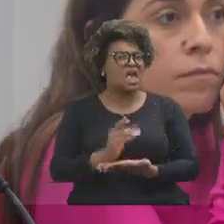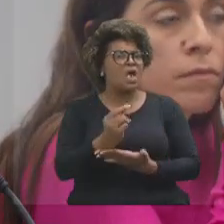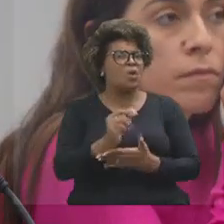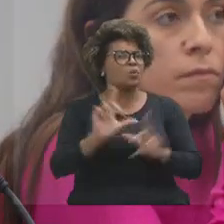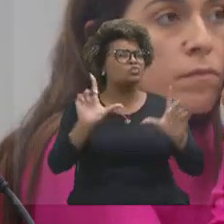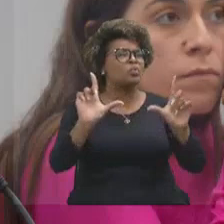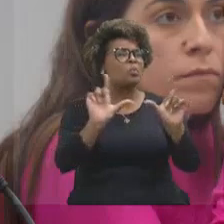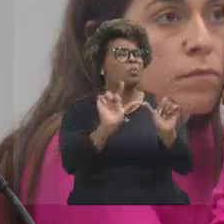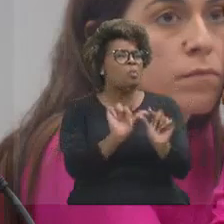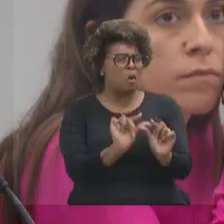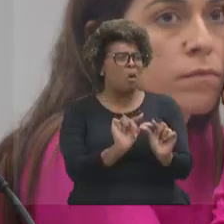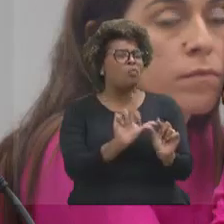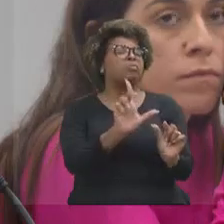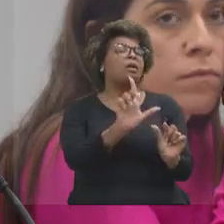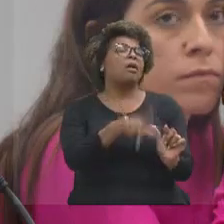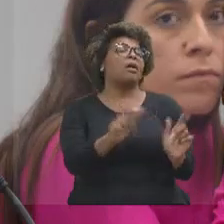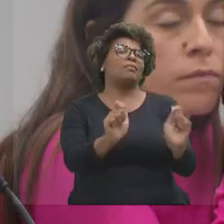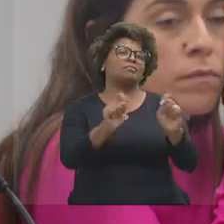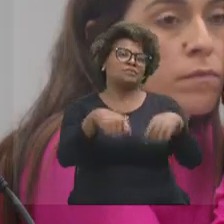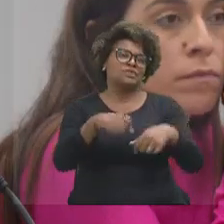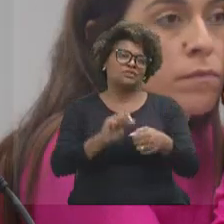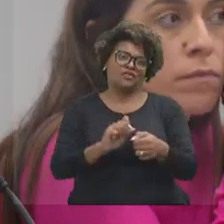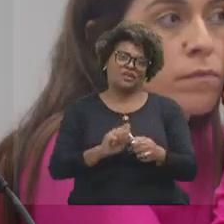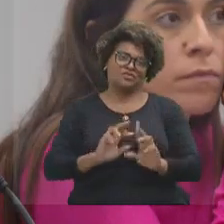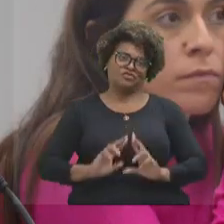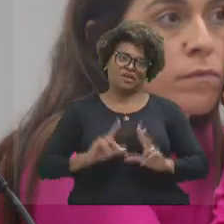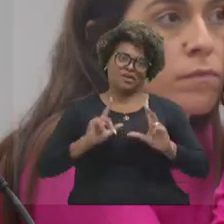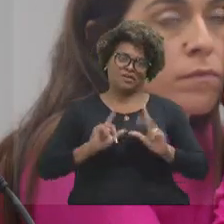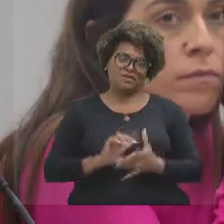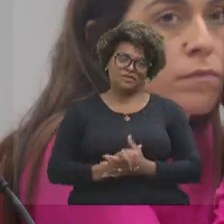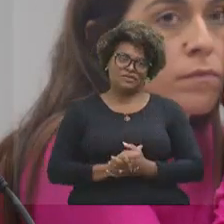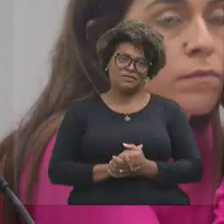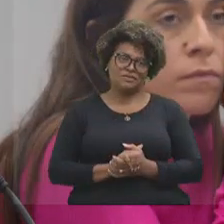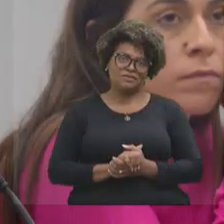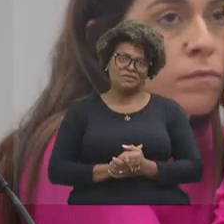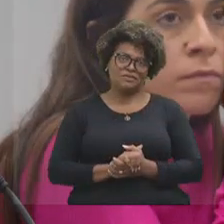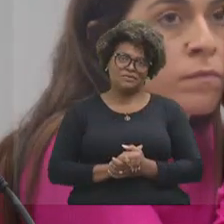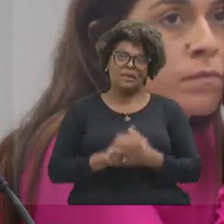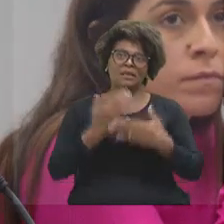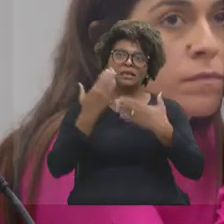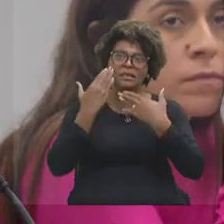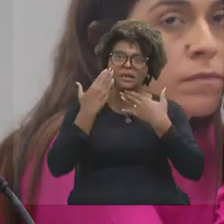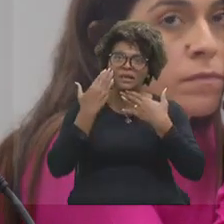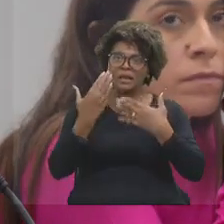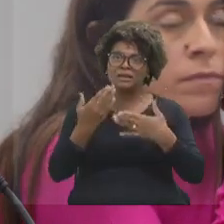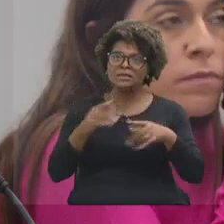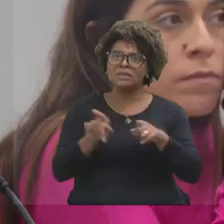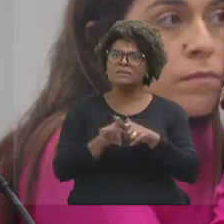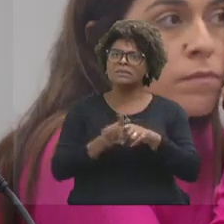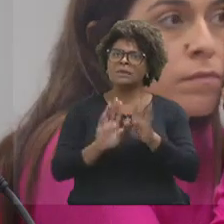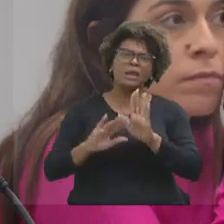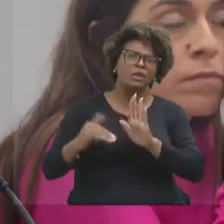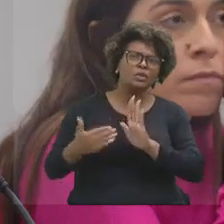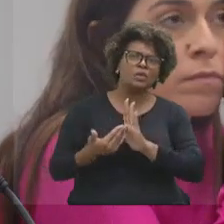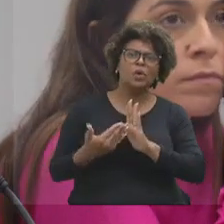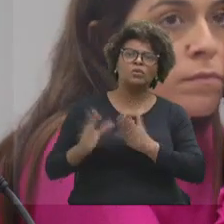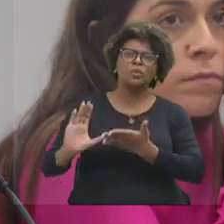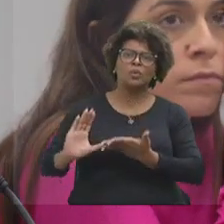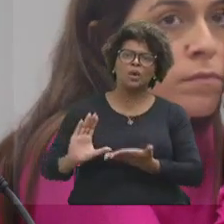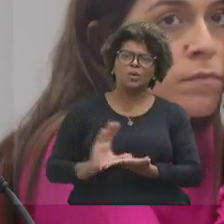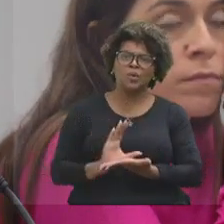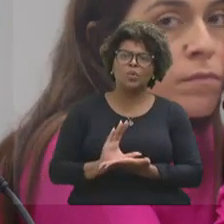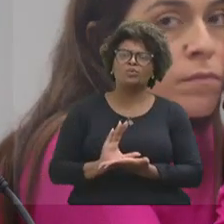financiamento é possível fazer diferente e agradecer aí os recursos já anunciado para novos